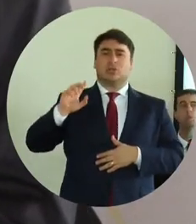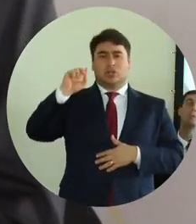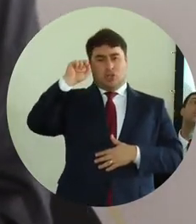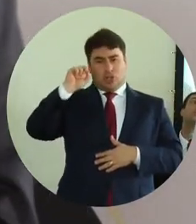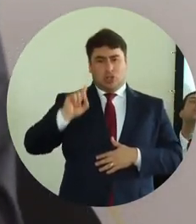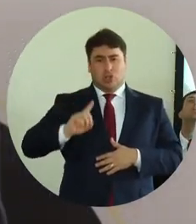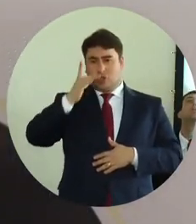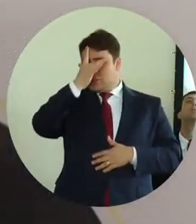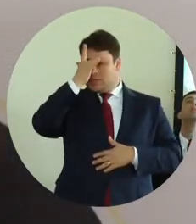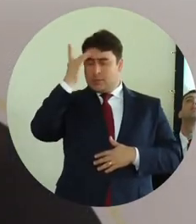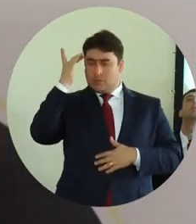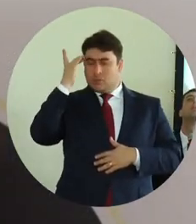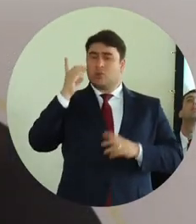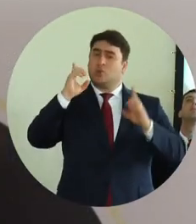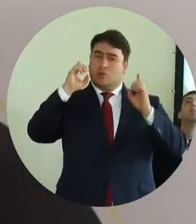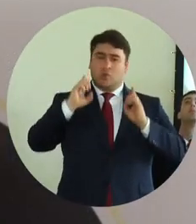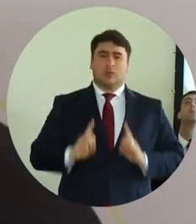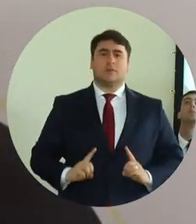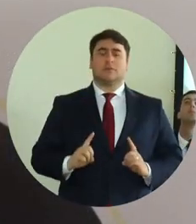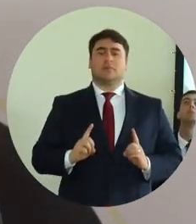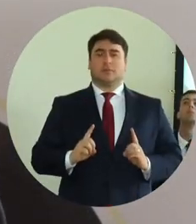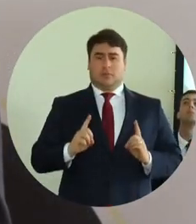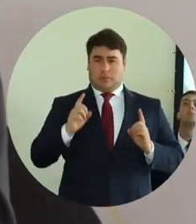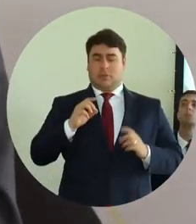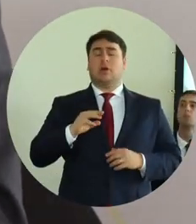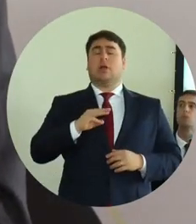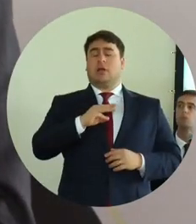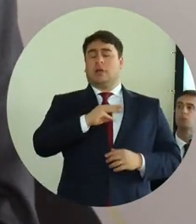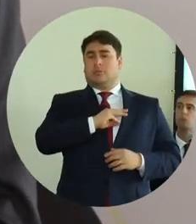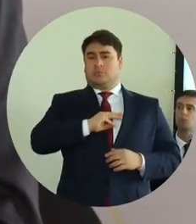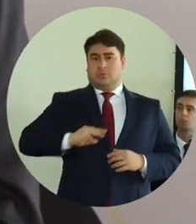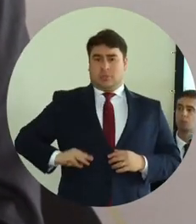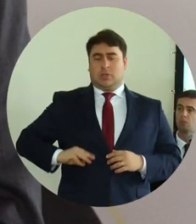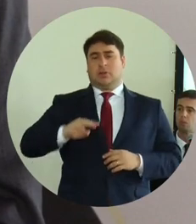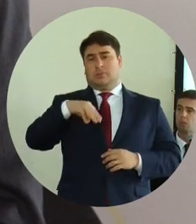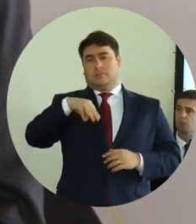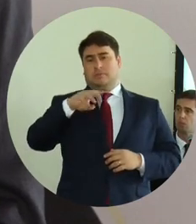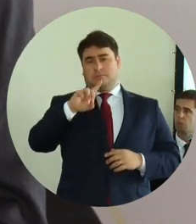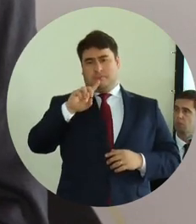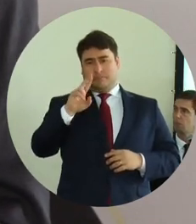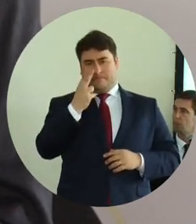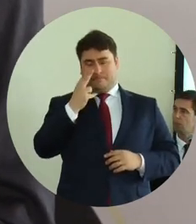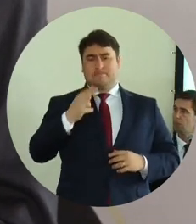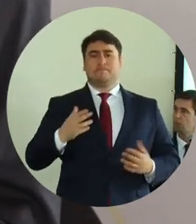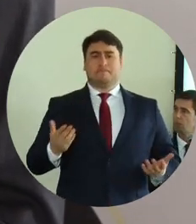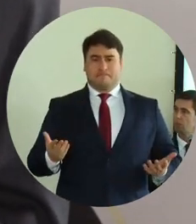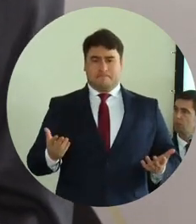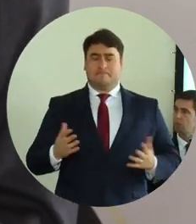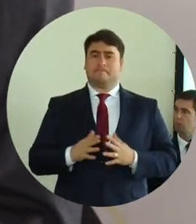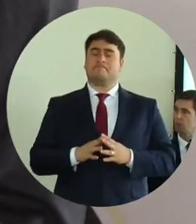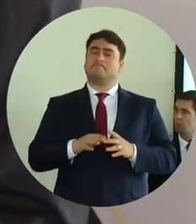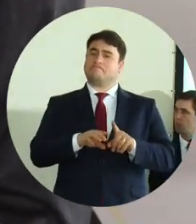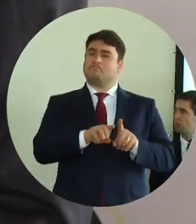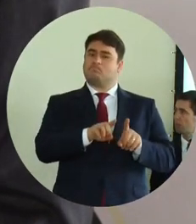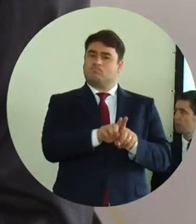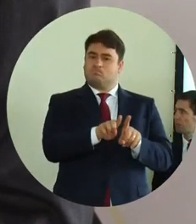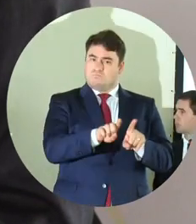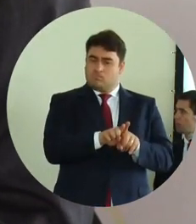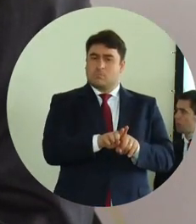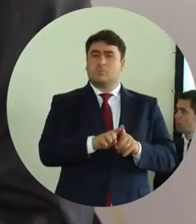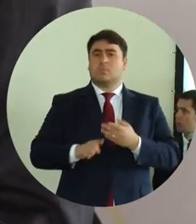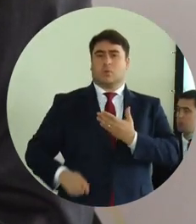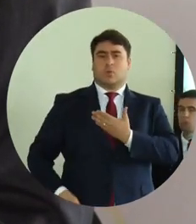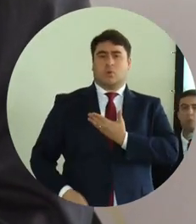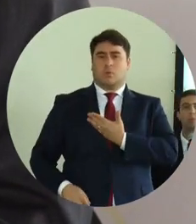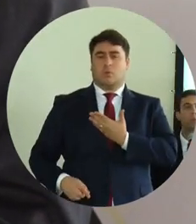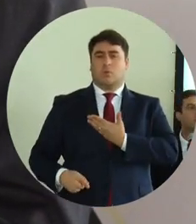Direitos da Pessoa com Deficiência do Ministério dos Direitos Humanos. Também os nossos